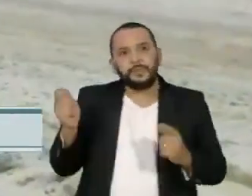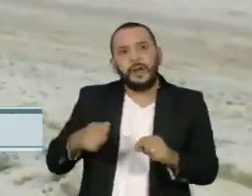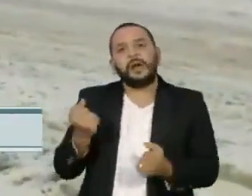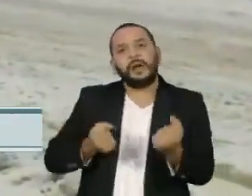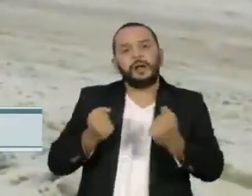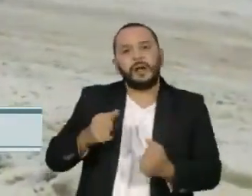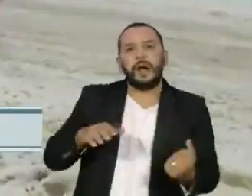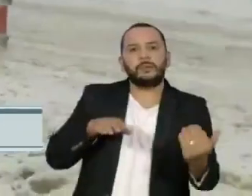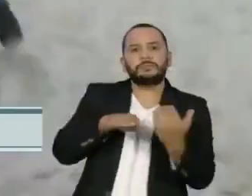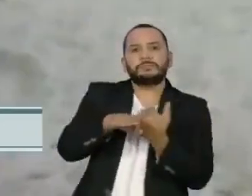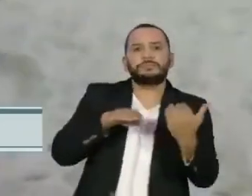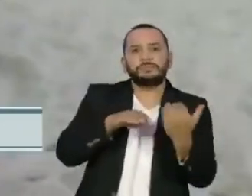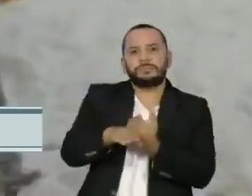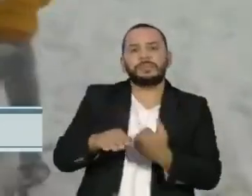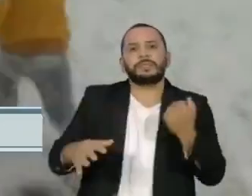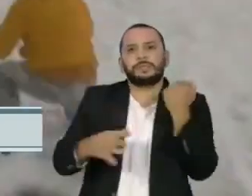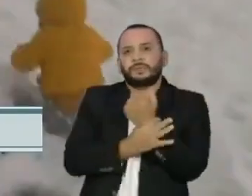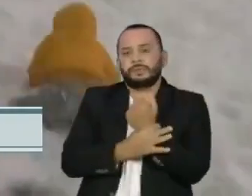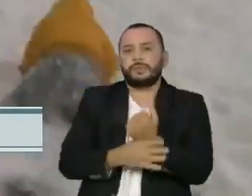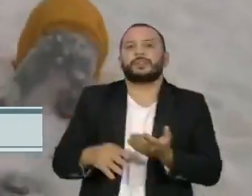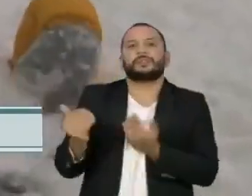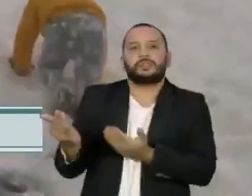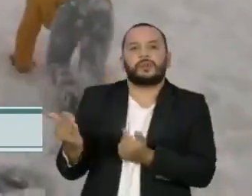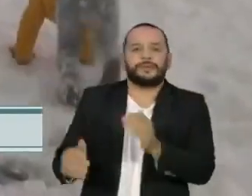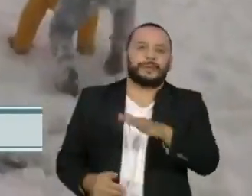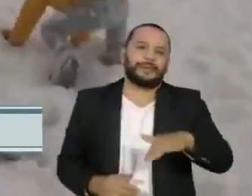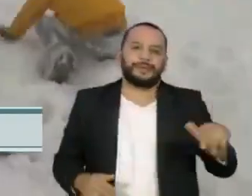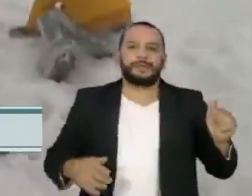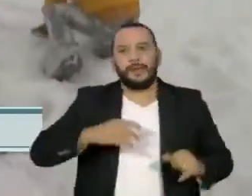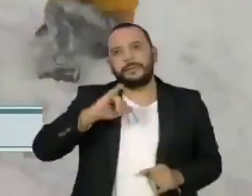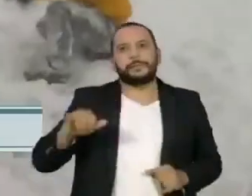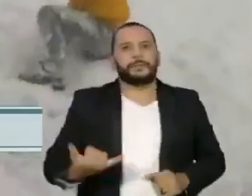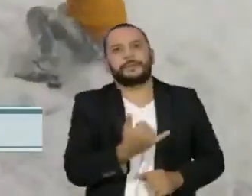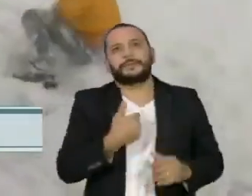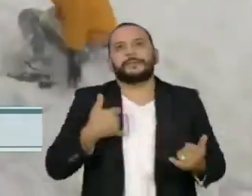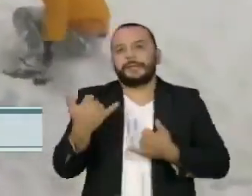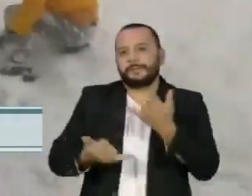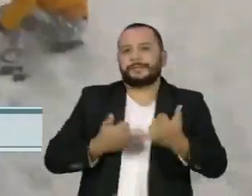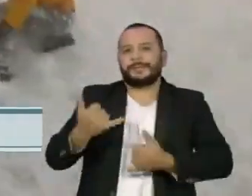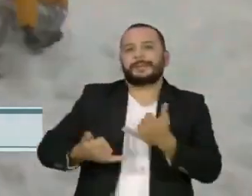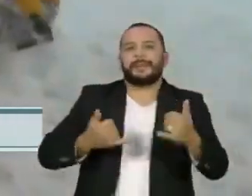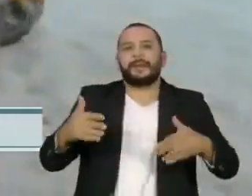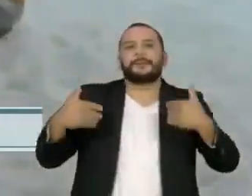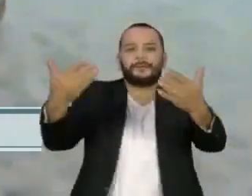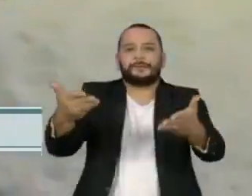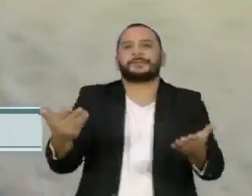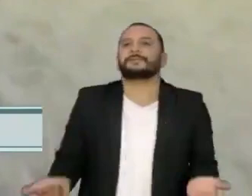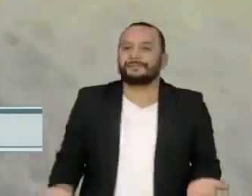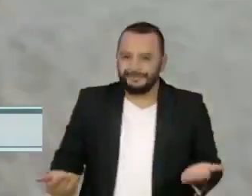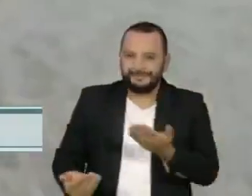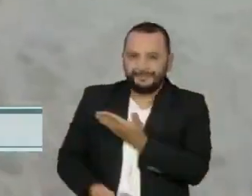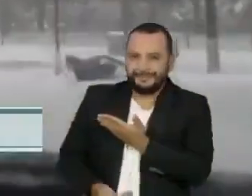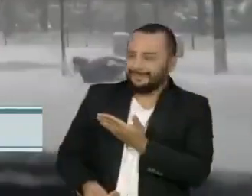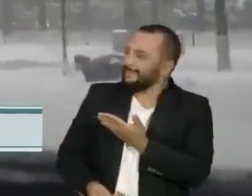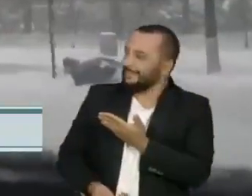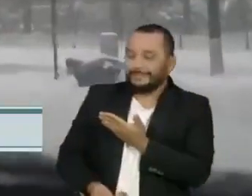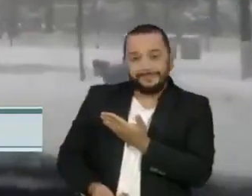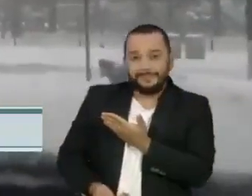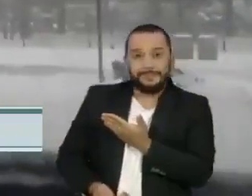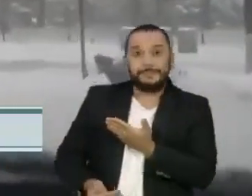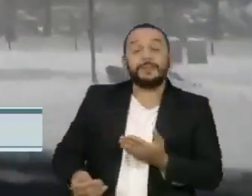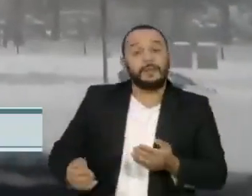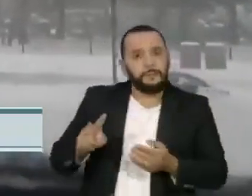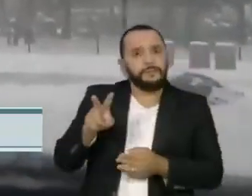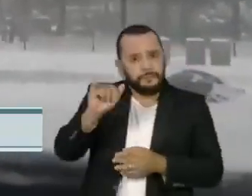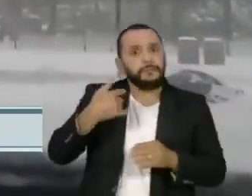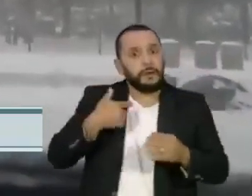dos carros e pedestres. Jovens e crianças aproveitaram a tempestade para brincar fora de casa. A expectativa é que ainda